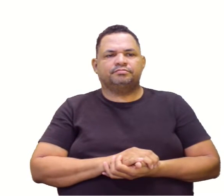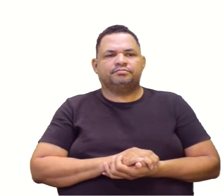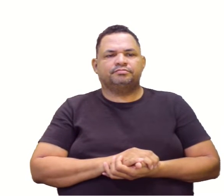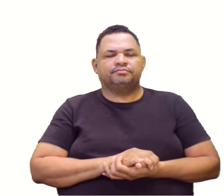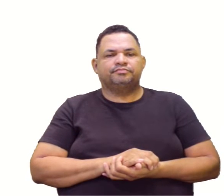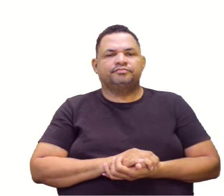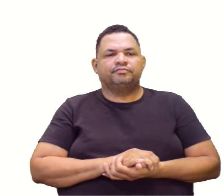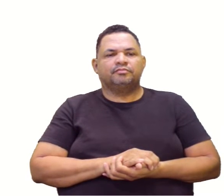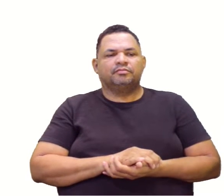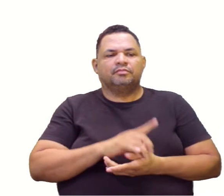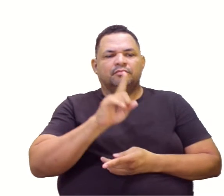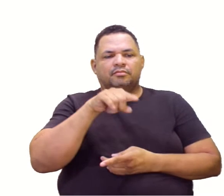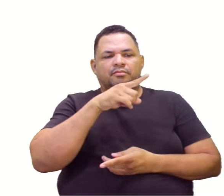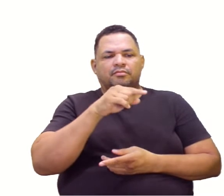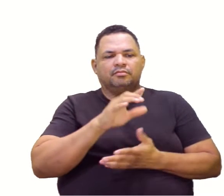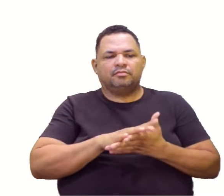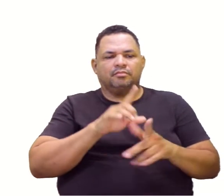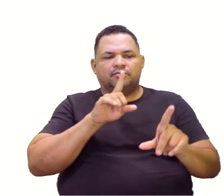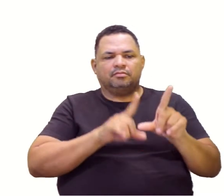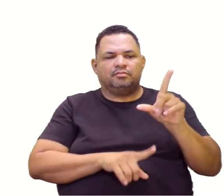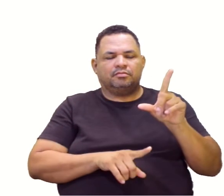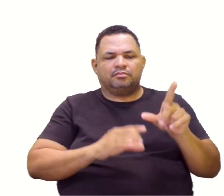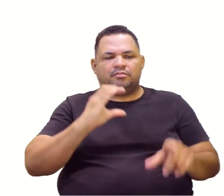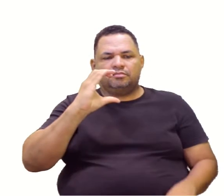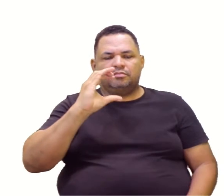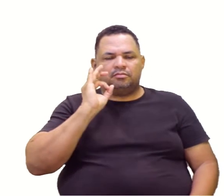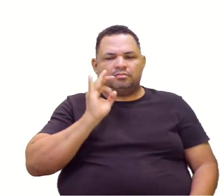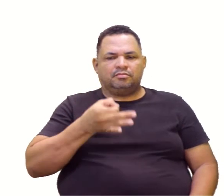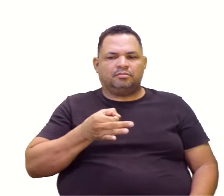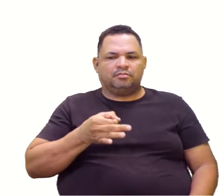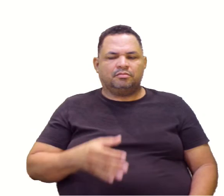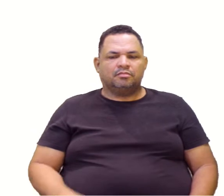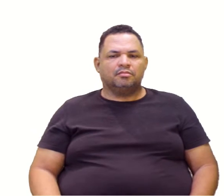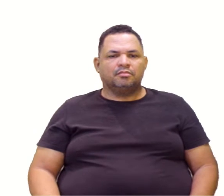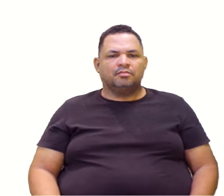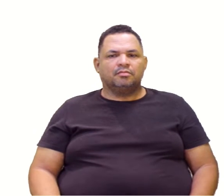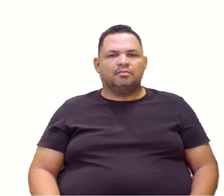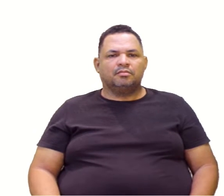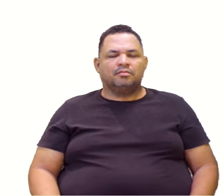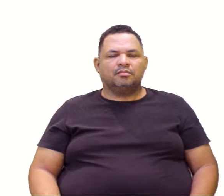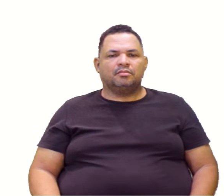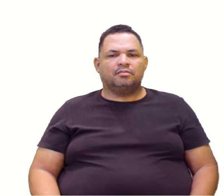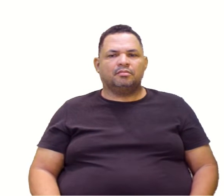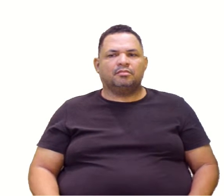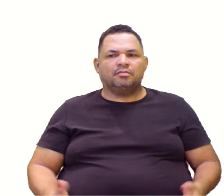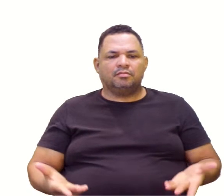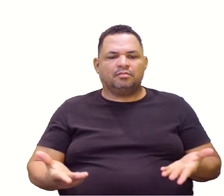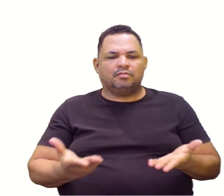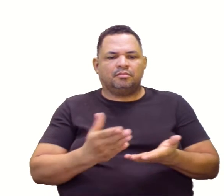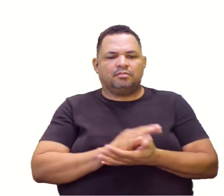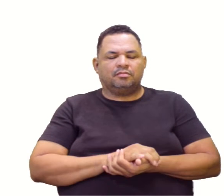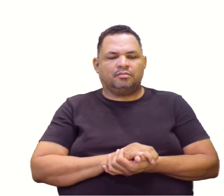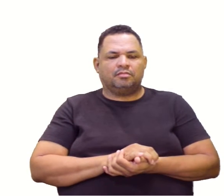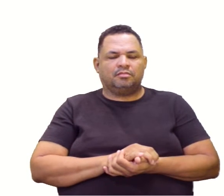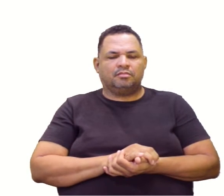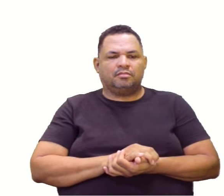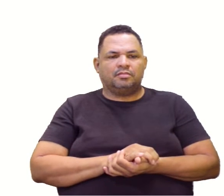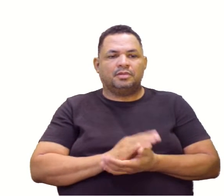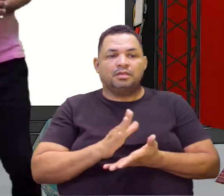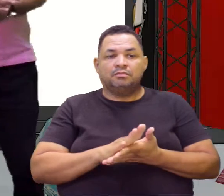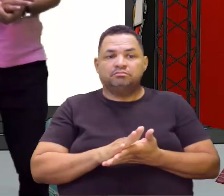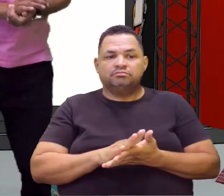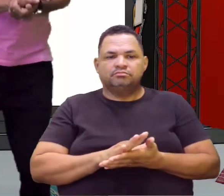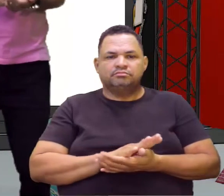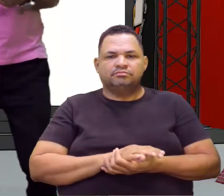chega próximo aí, né? Então a alternativa correta, letra C. Beleza. Mas aqui ficaria bem fácil, tá? Era só que uma dessas